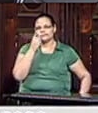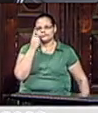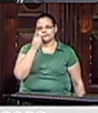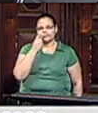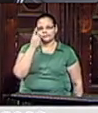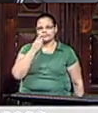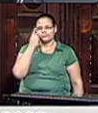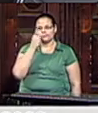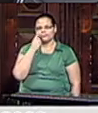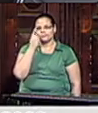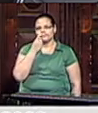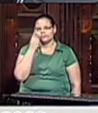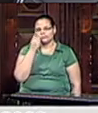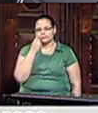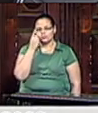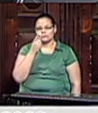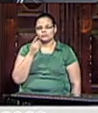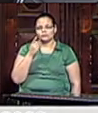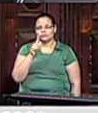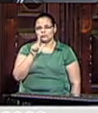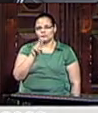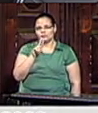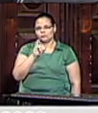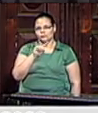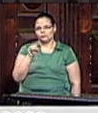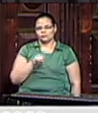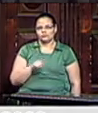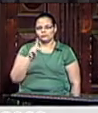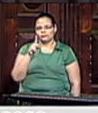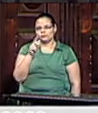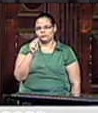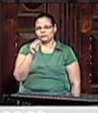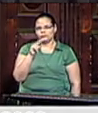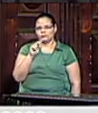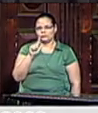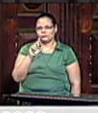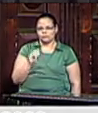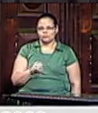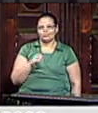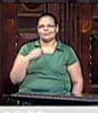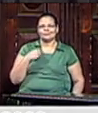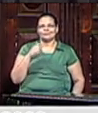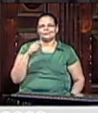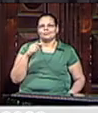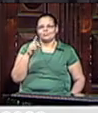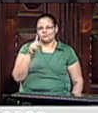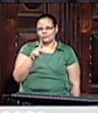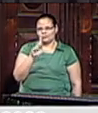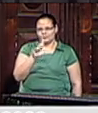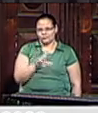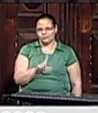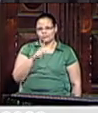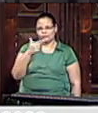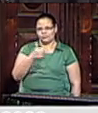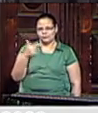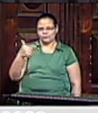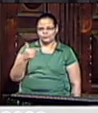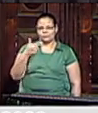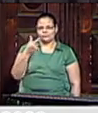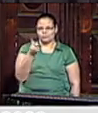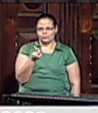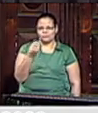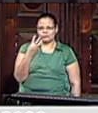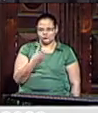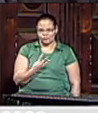deputado em relação Luiz Paulo. Ao PL 2264 do deputado